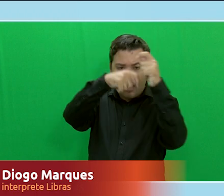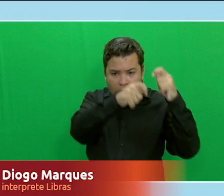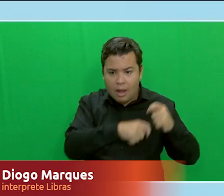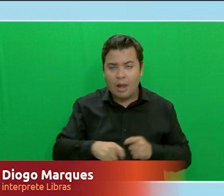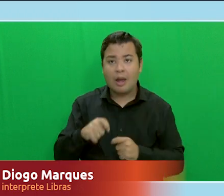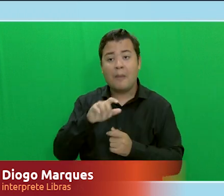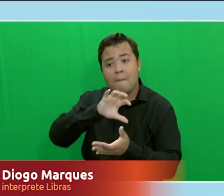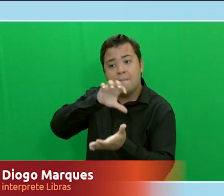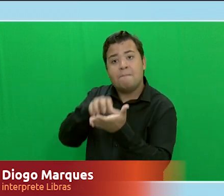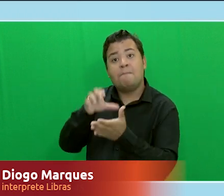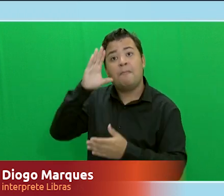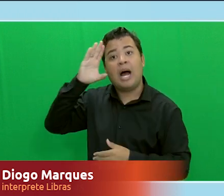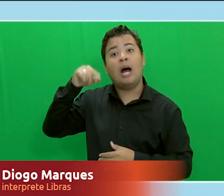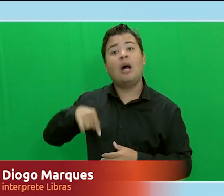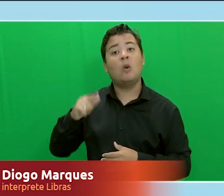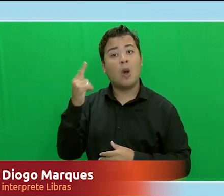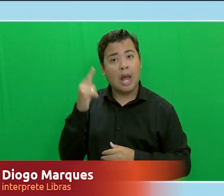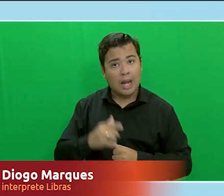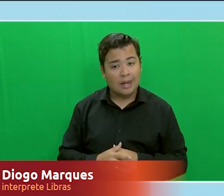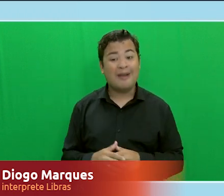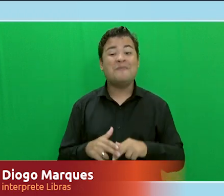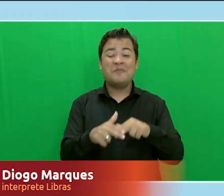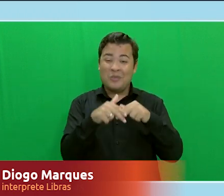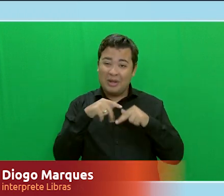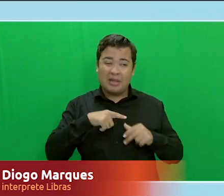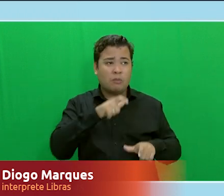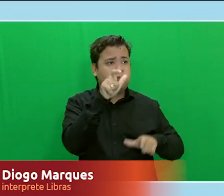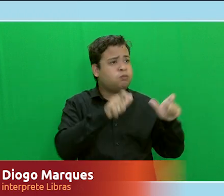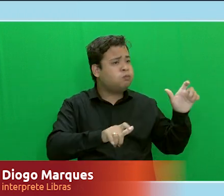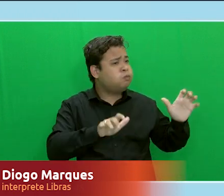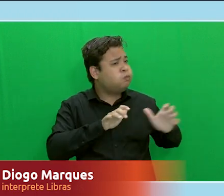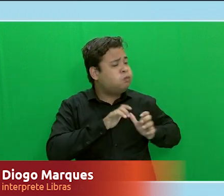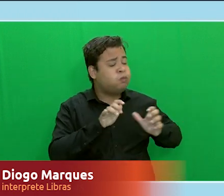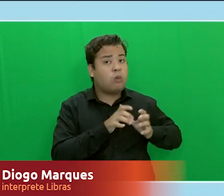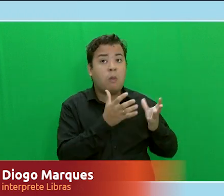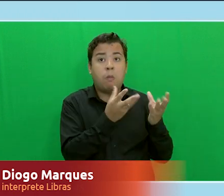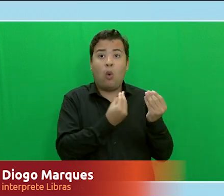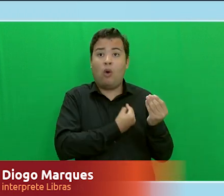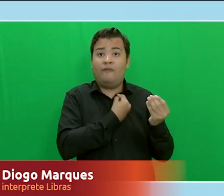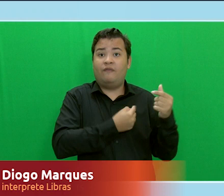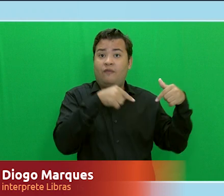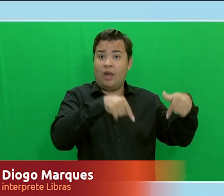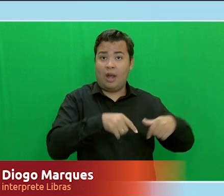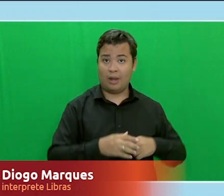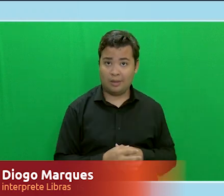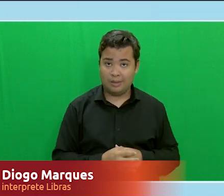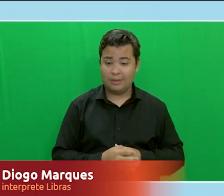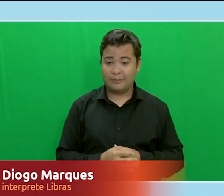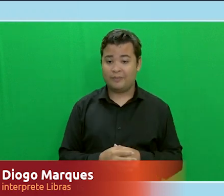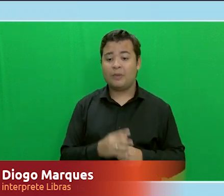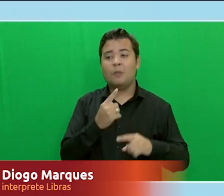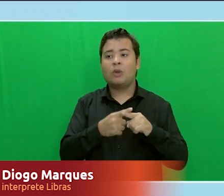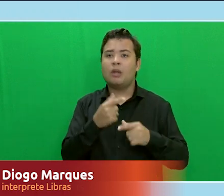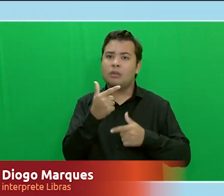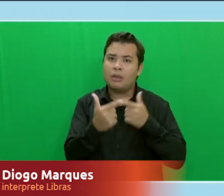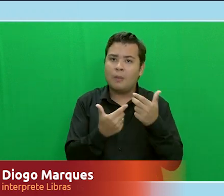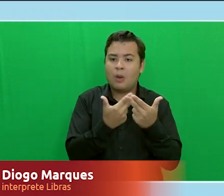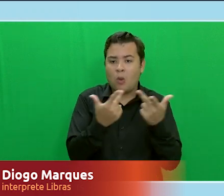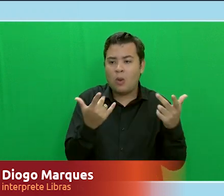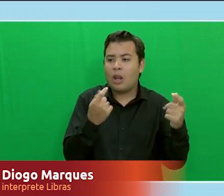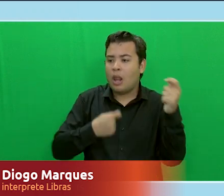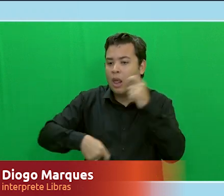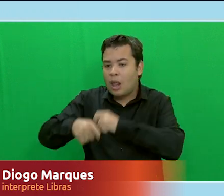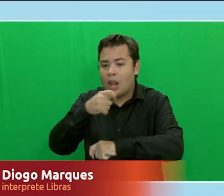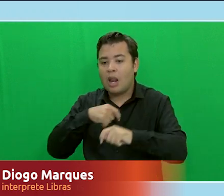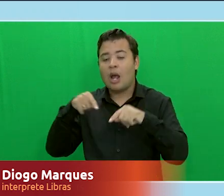gente entende por que tanto rico aqui, né? Além de prestar serviço, né, para toda essa